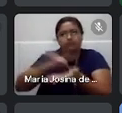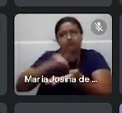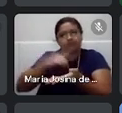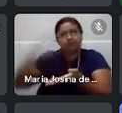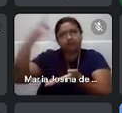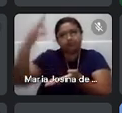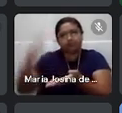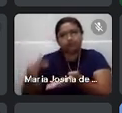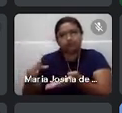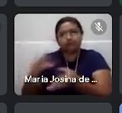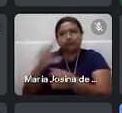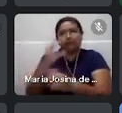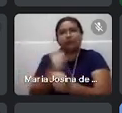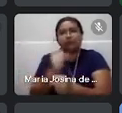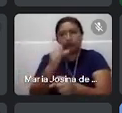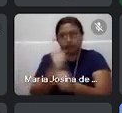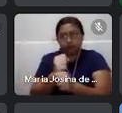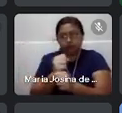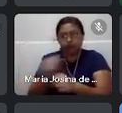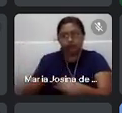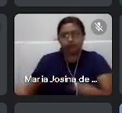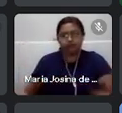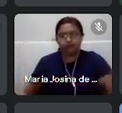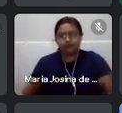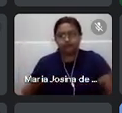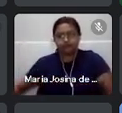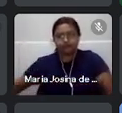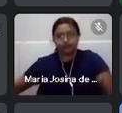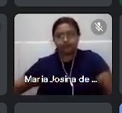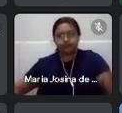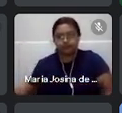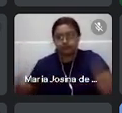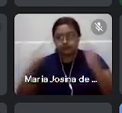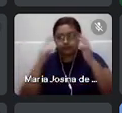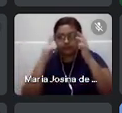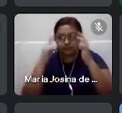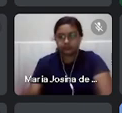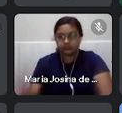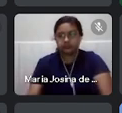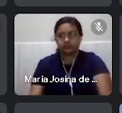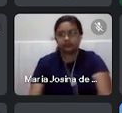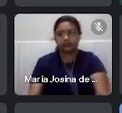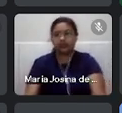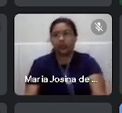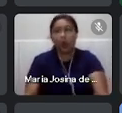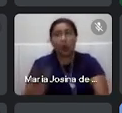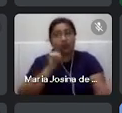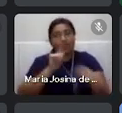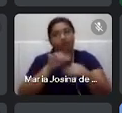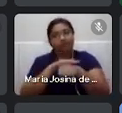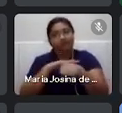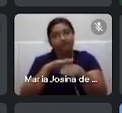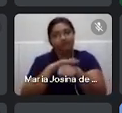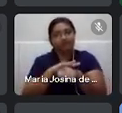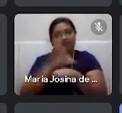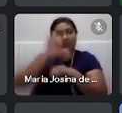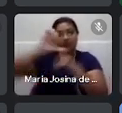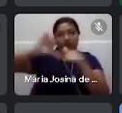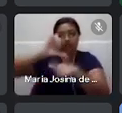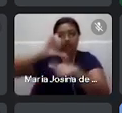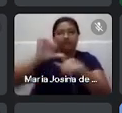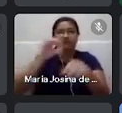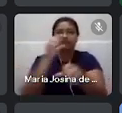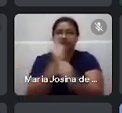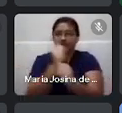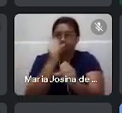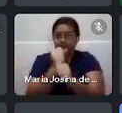consenso da nota, né? Para eles se conversarem para a gente alterar as